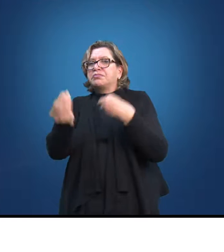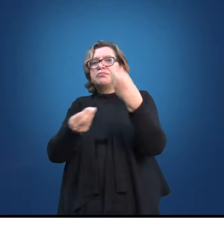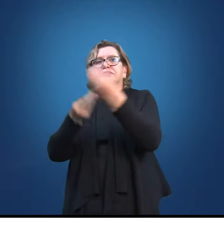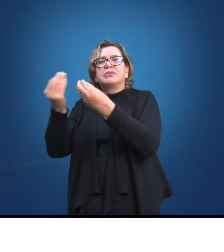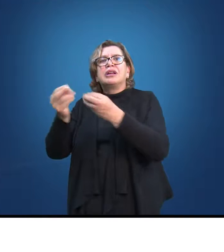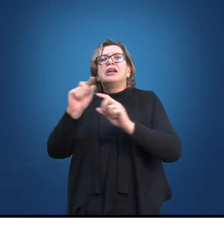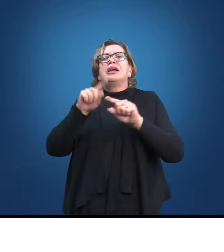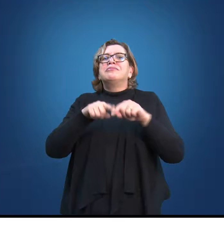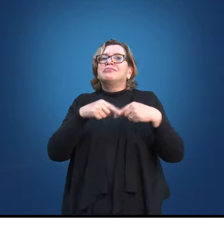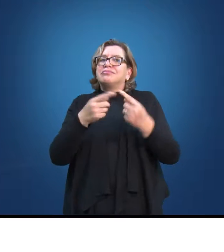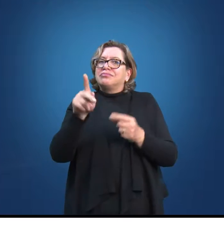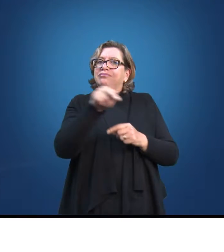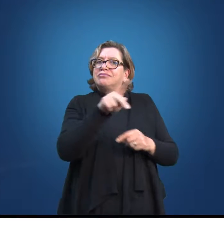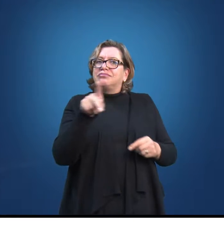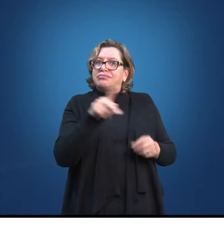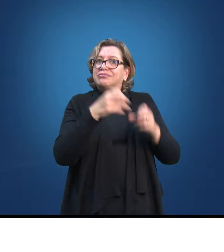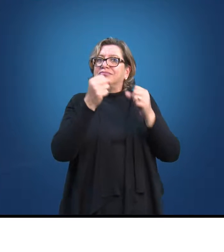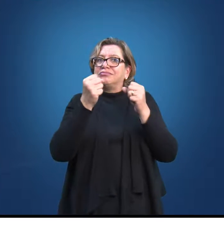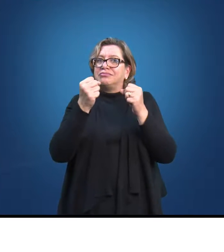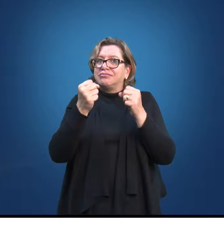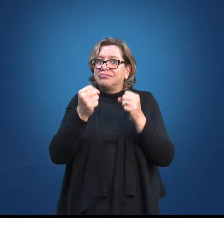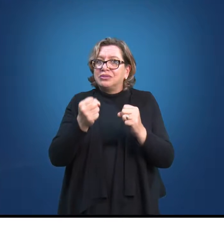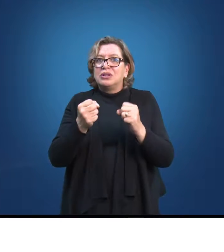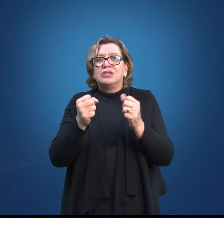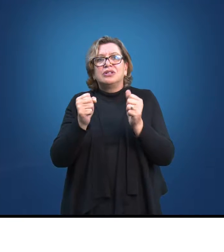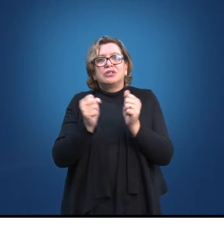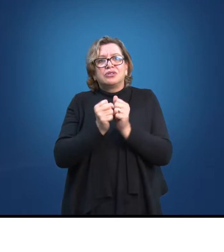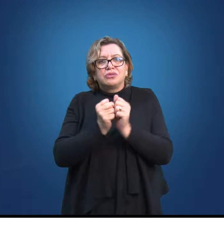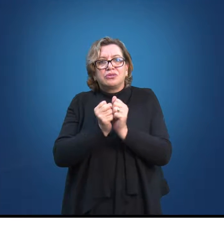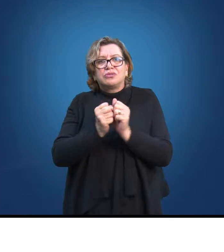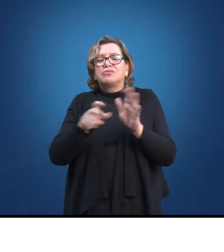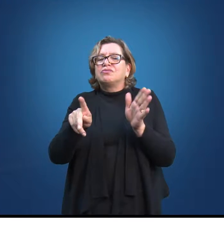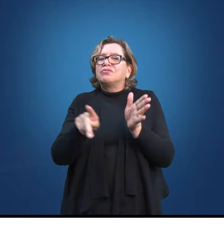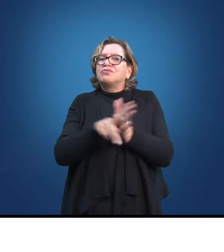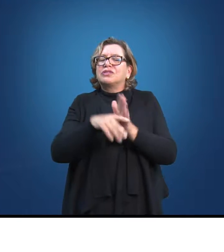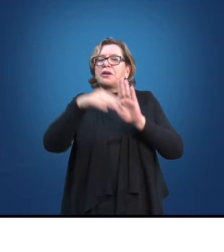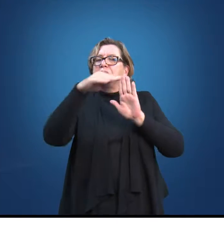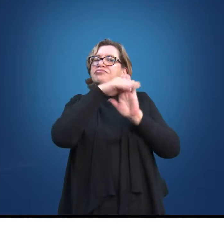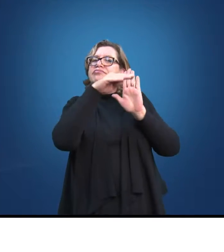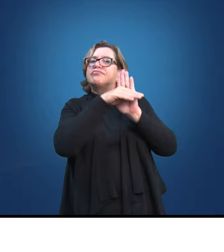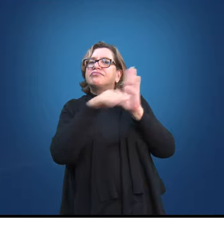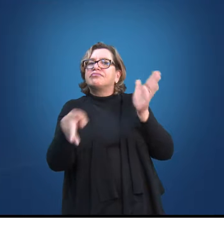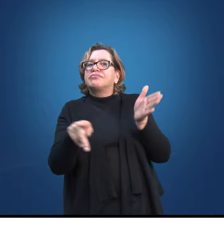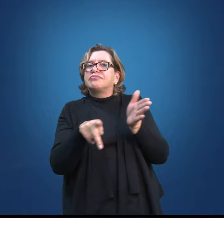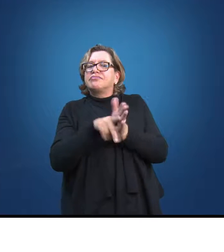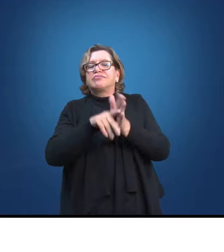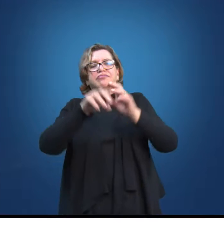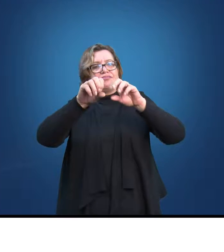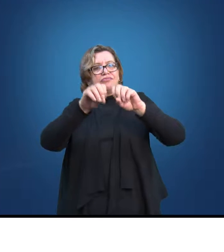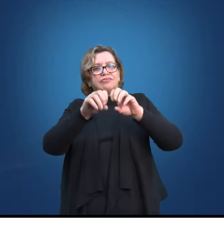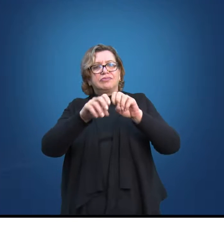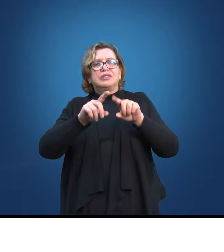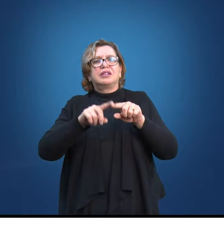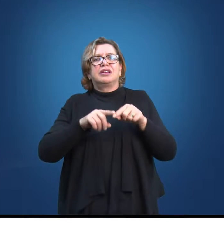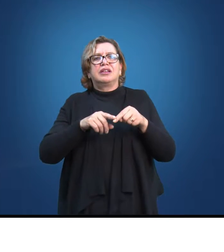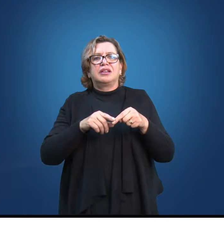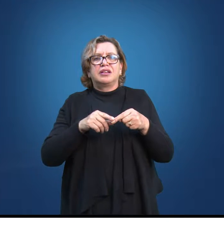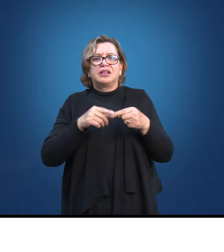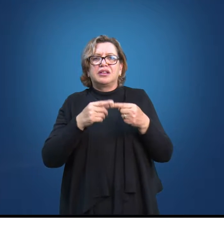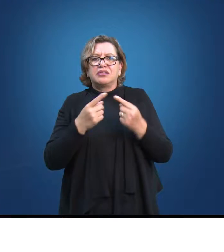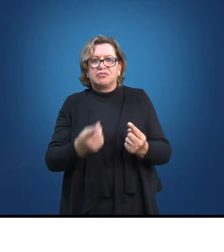ao professor, junto com a equipe pedagógica, fazer os planejamentos das suas aulas, né? Mas ele